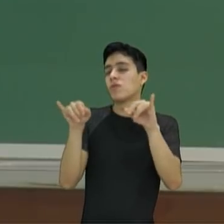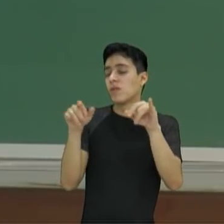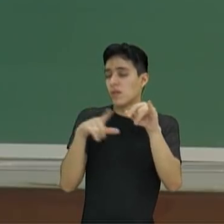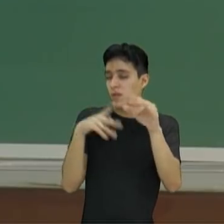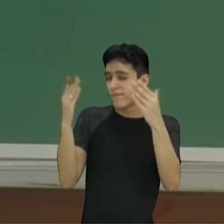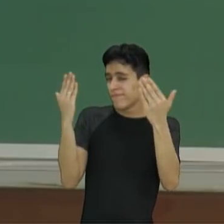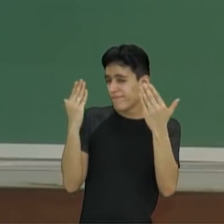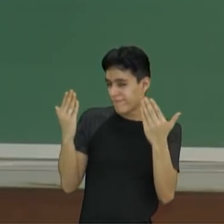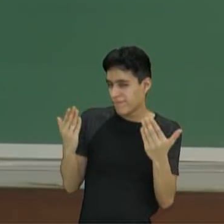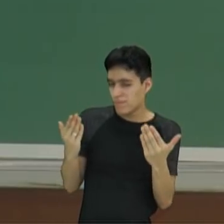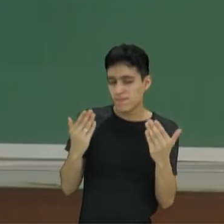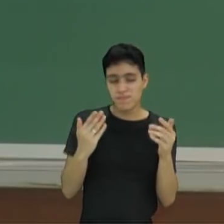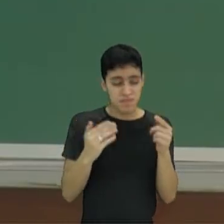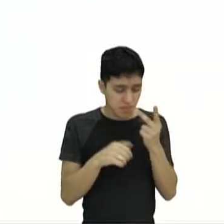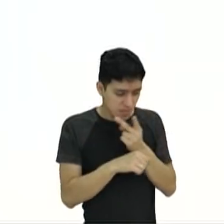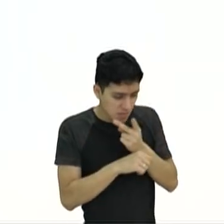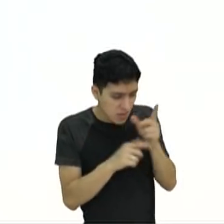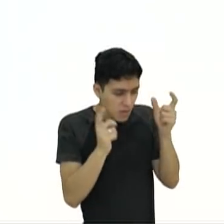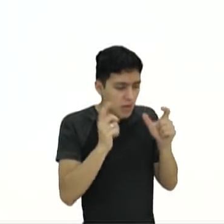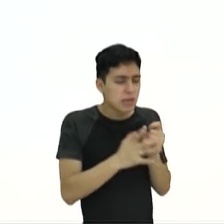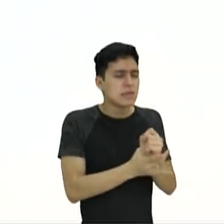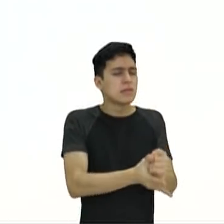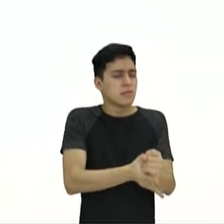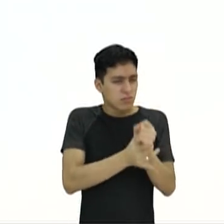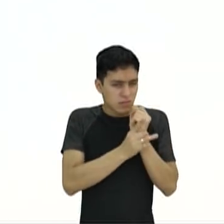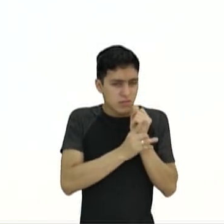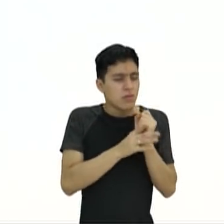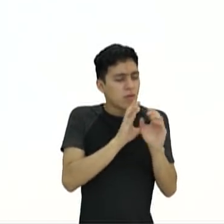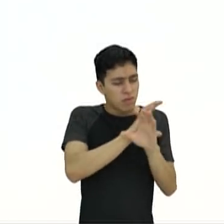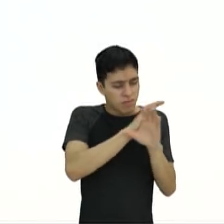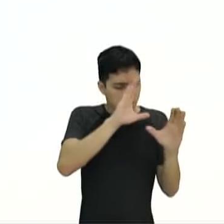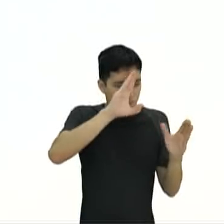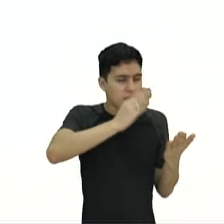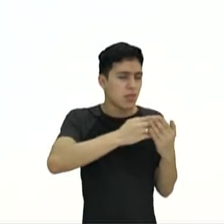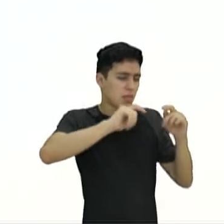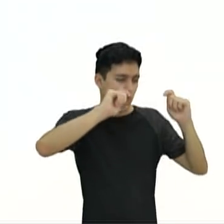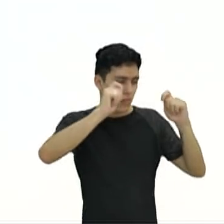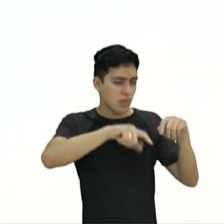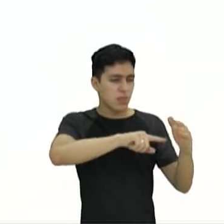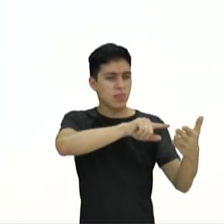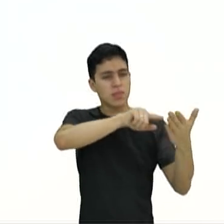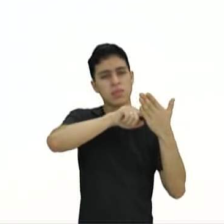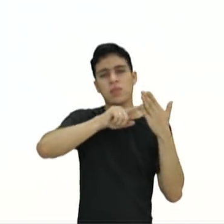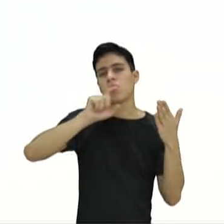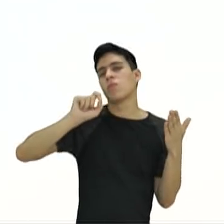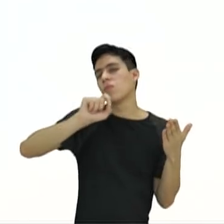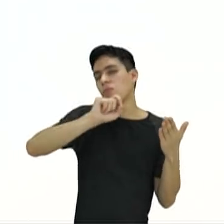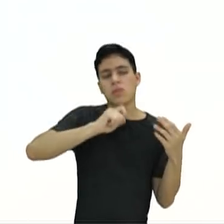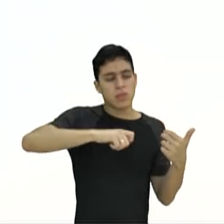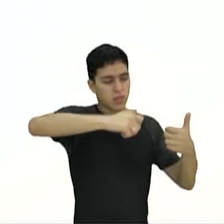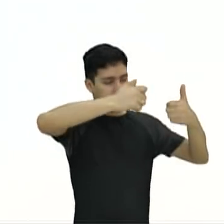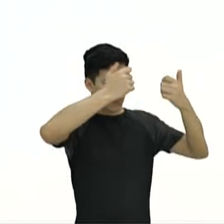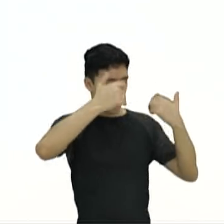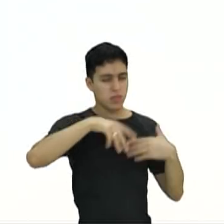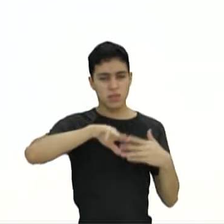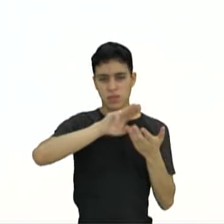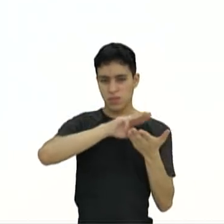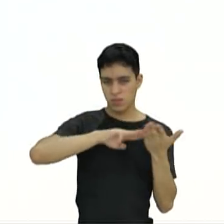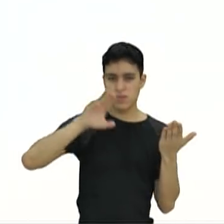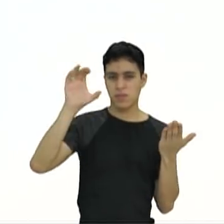duvidoso em fontes confiáveis e seguras, que possibilitam a demonstração e explicação por